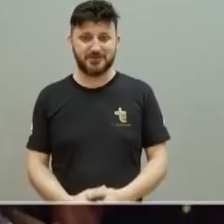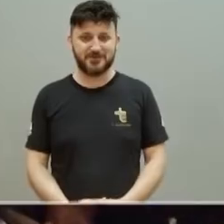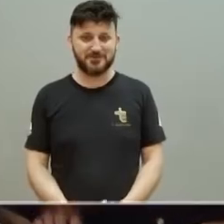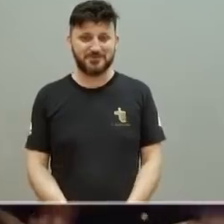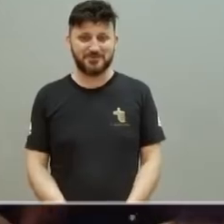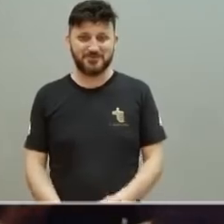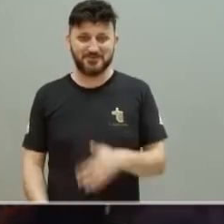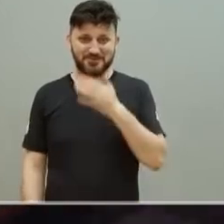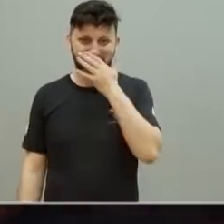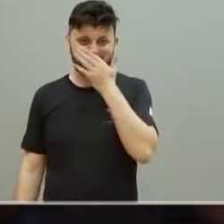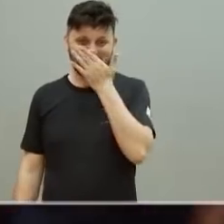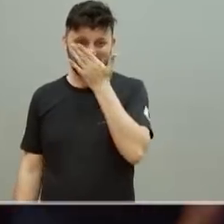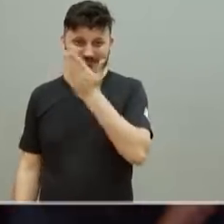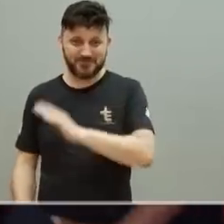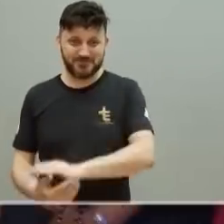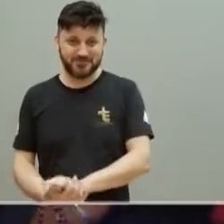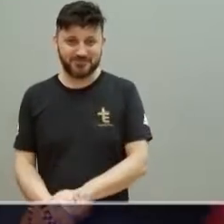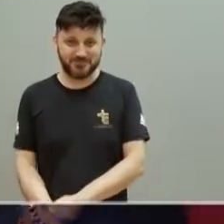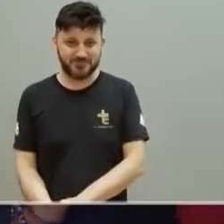Jesus.